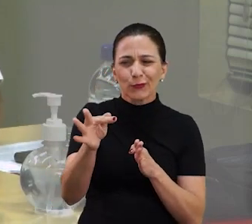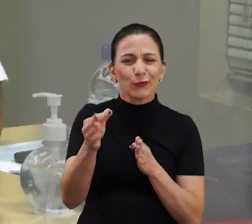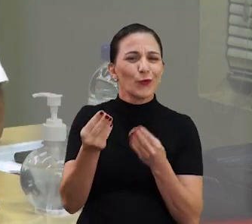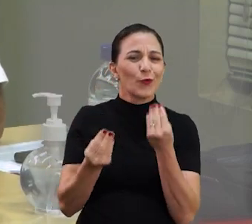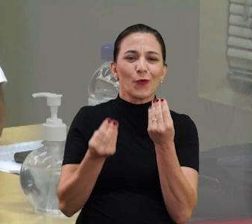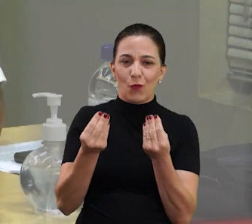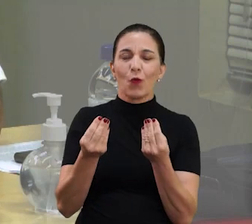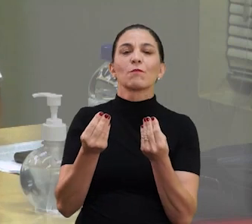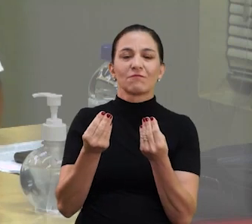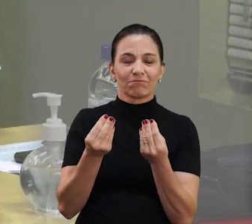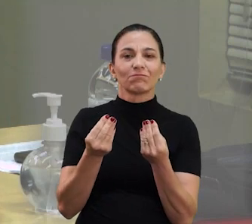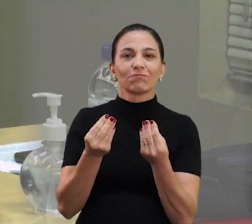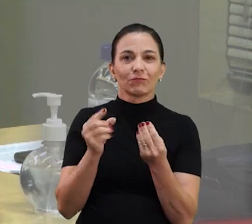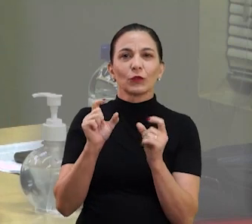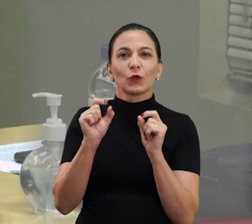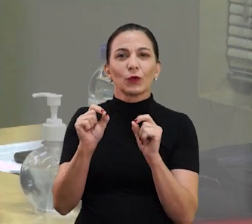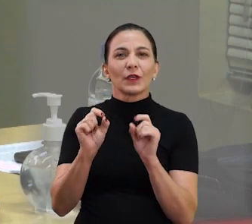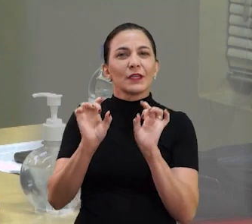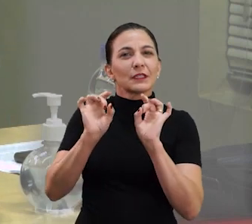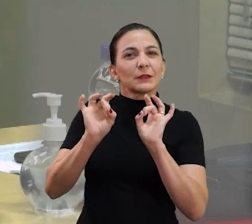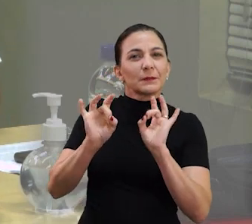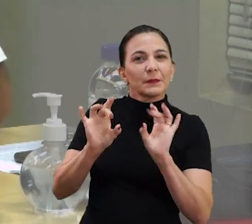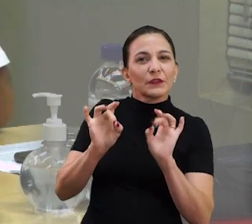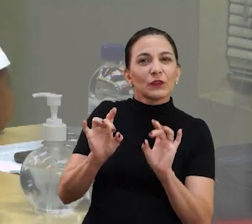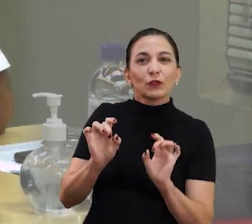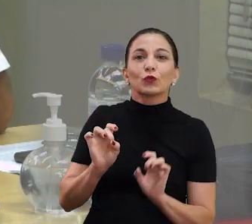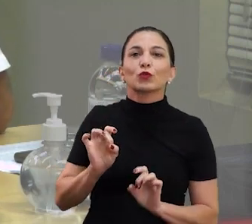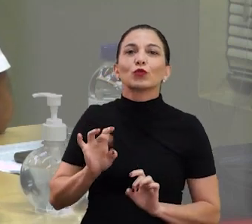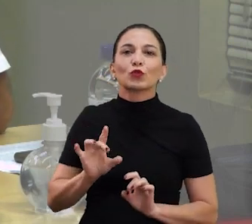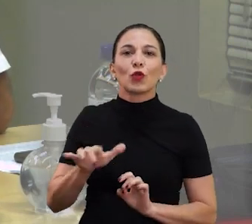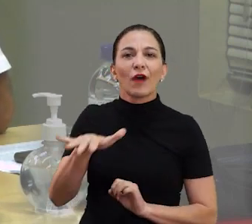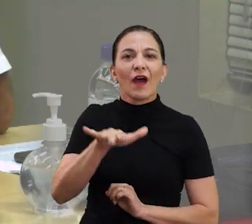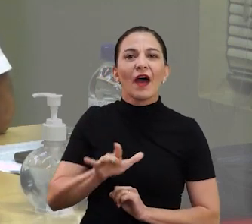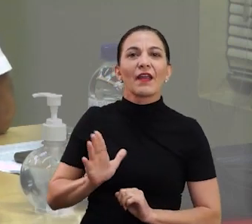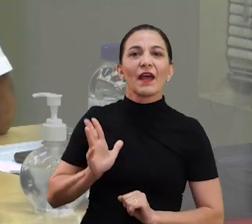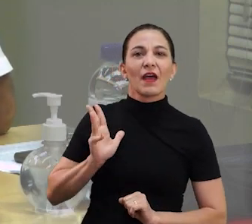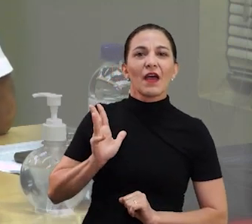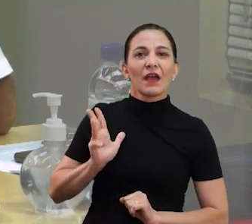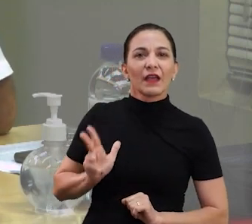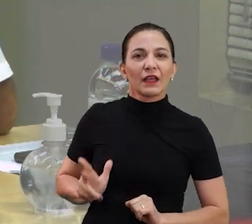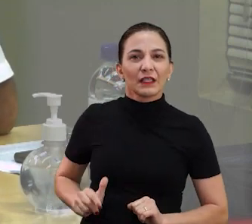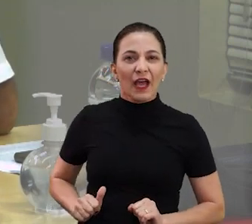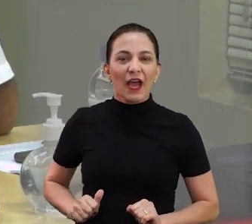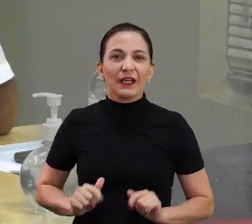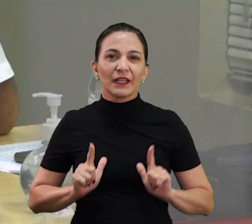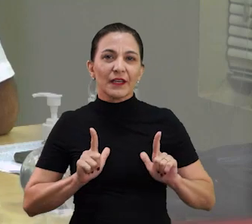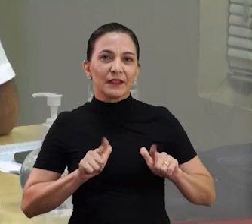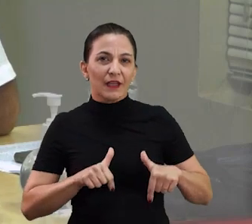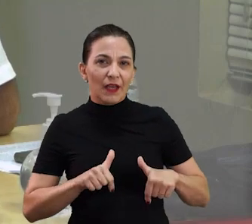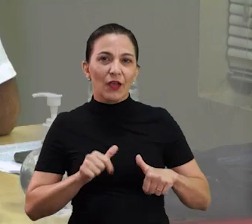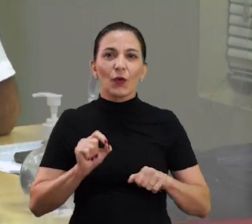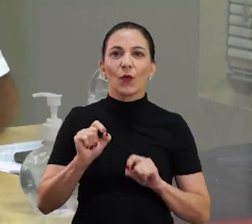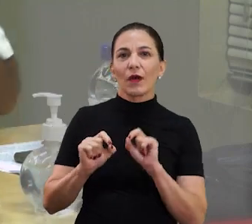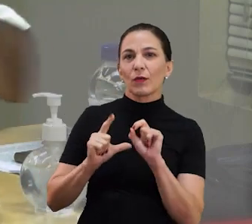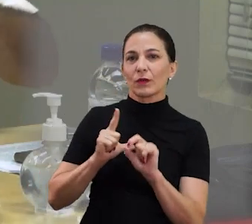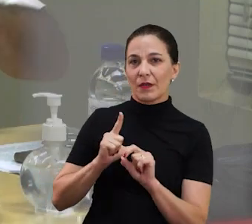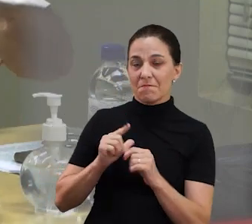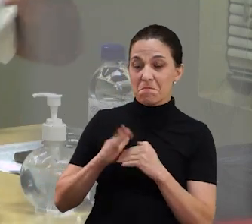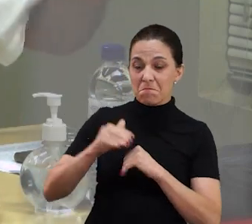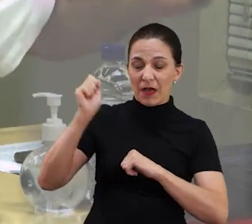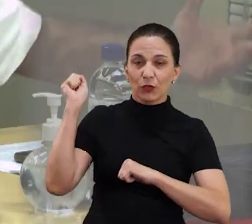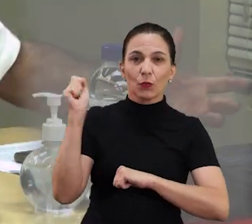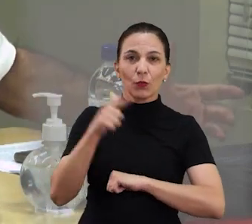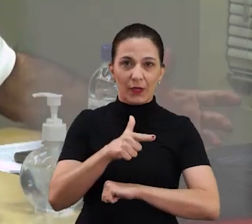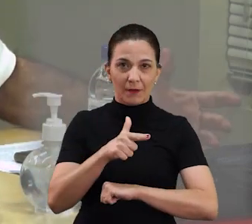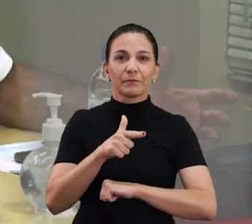do que virá quer dizer isso não é algo especificamente referido a Israel neste momento Claro mas é o que